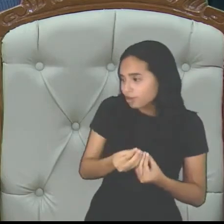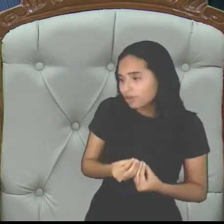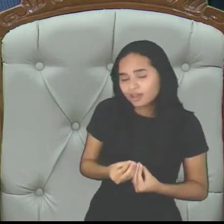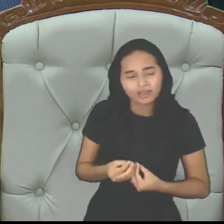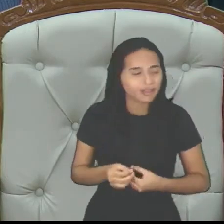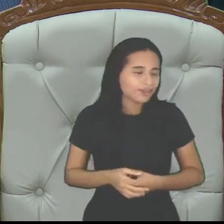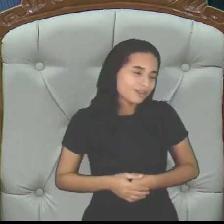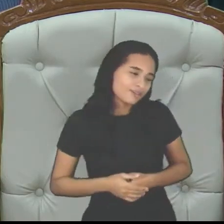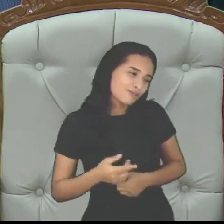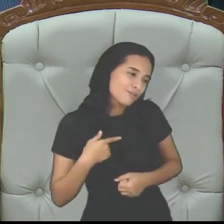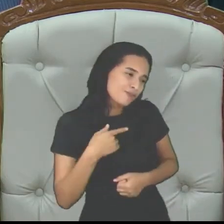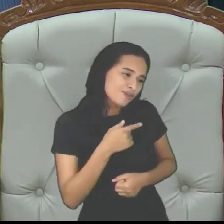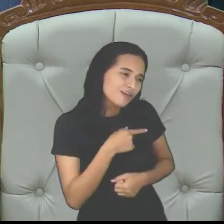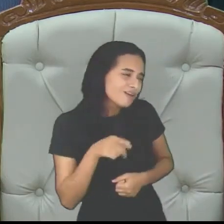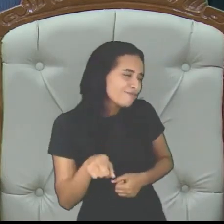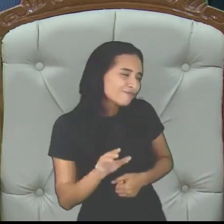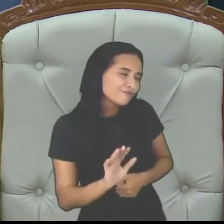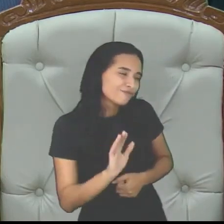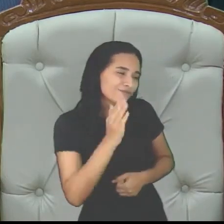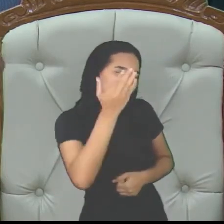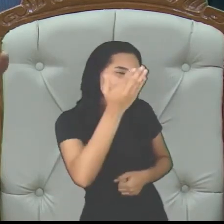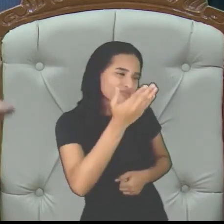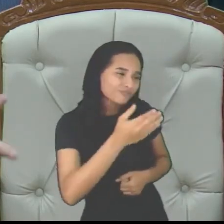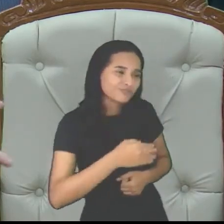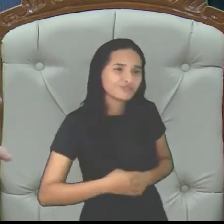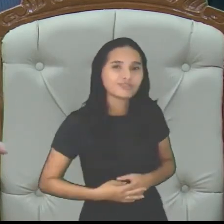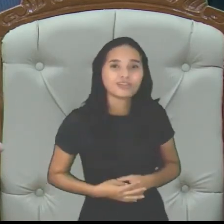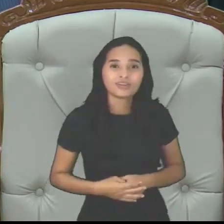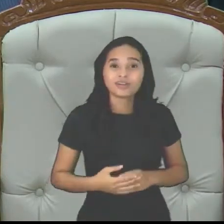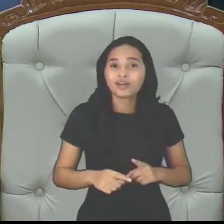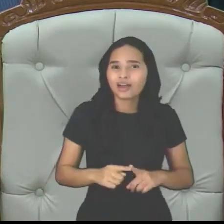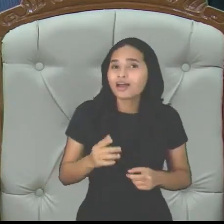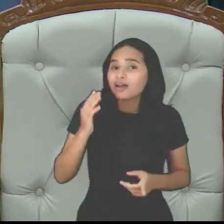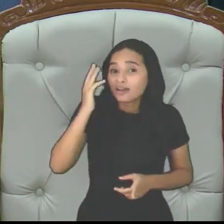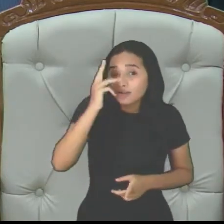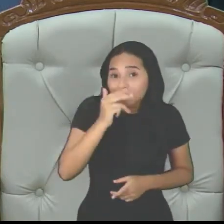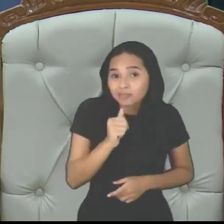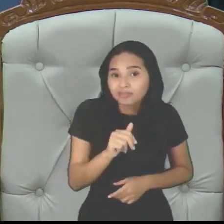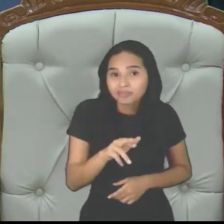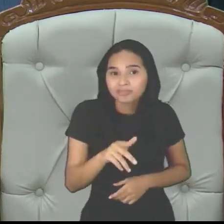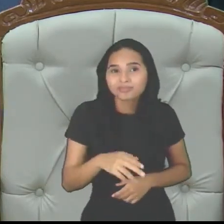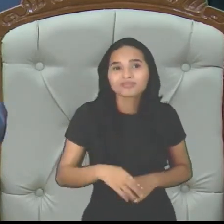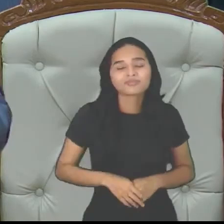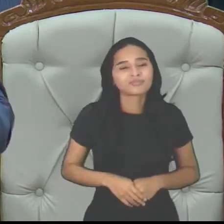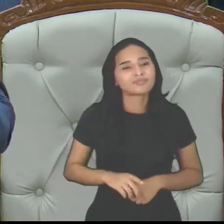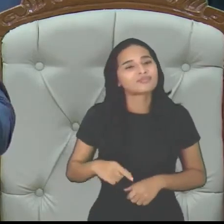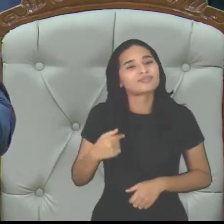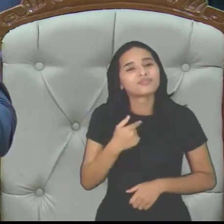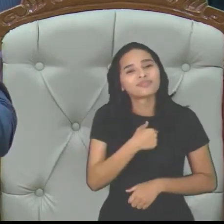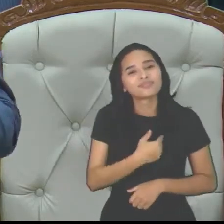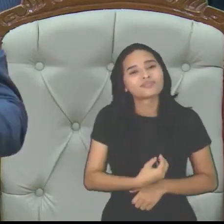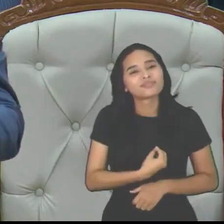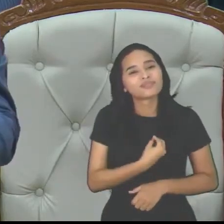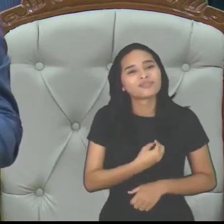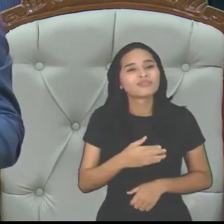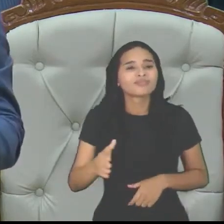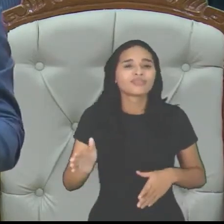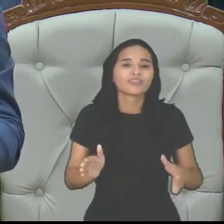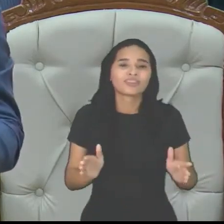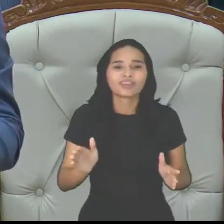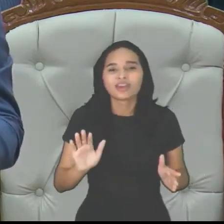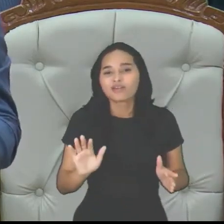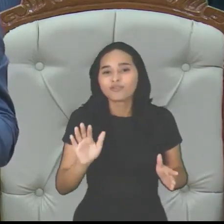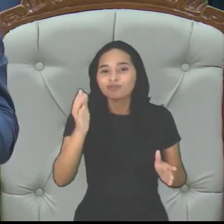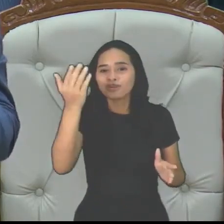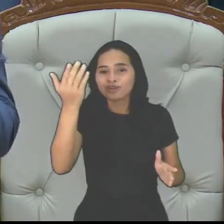cera, pastor. Mas estava bem feito, irmãos. Nós estamos vivendo a época das